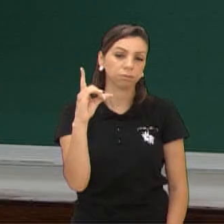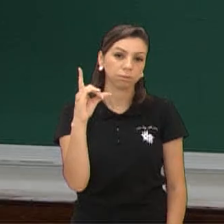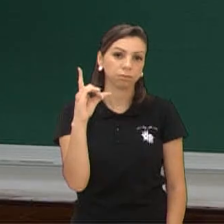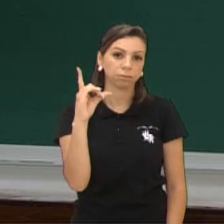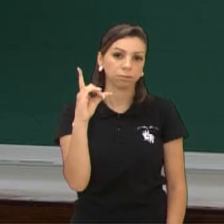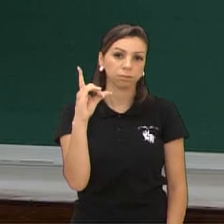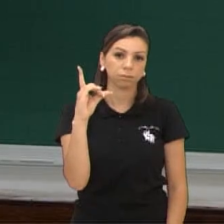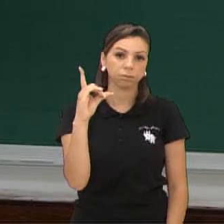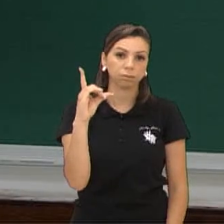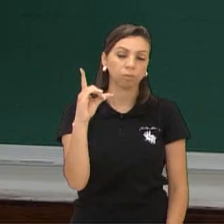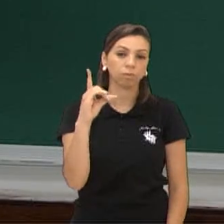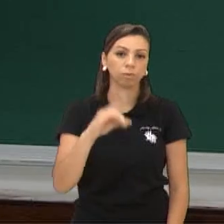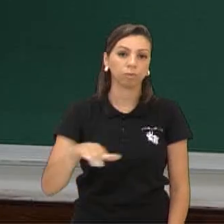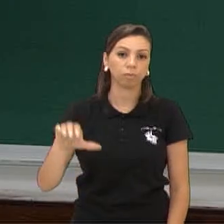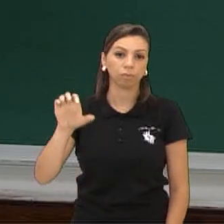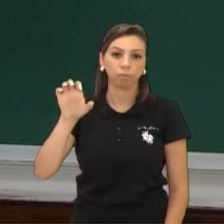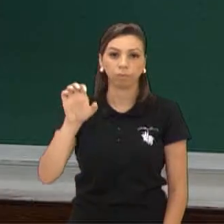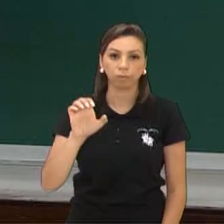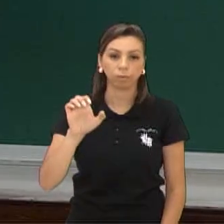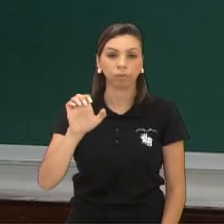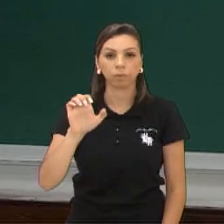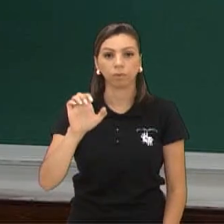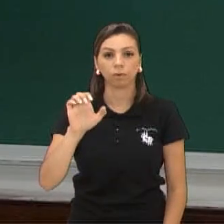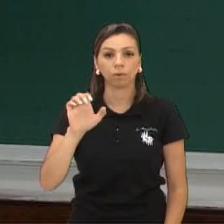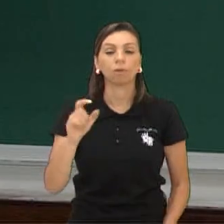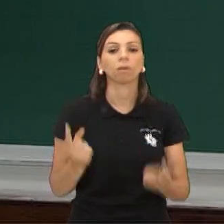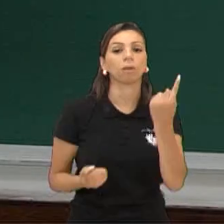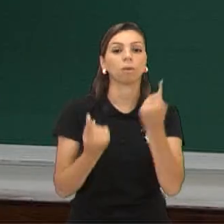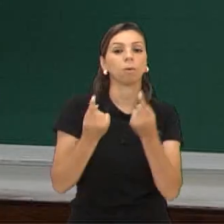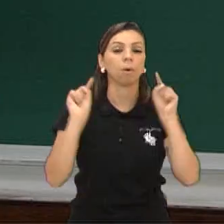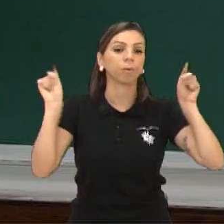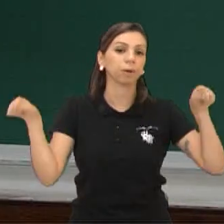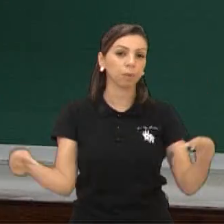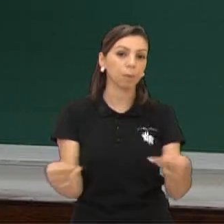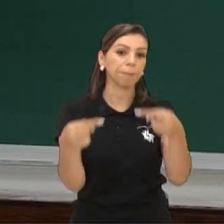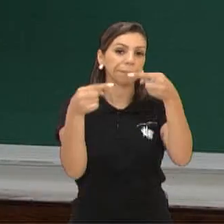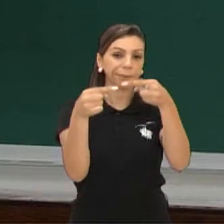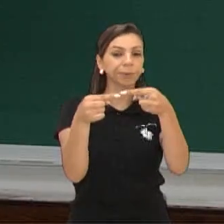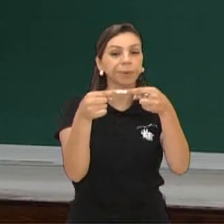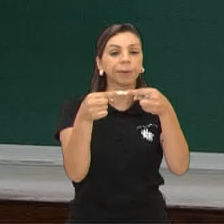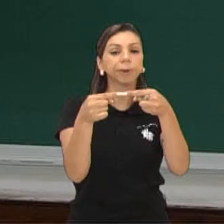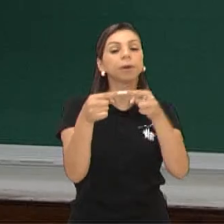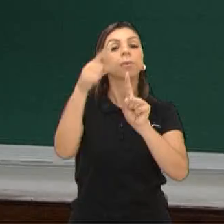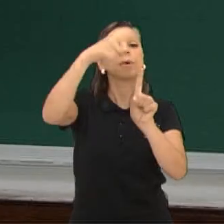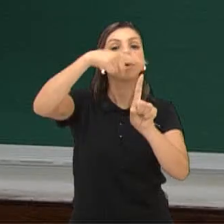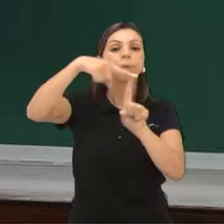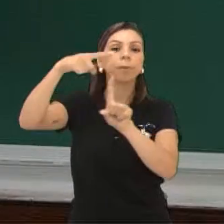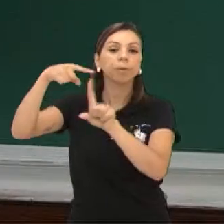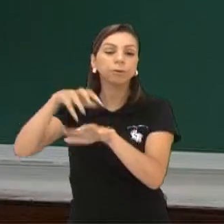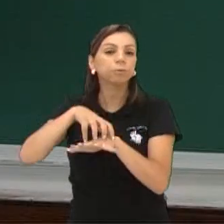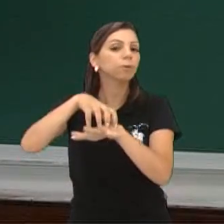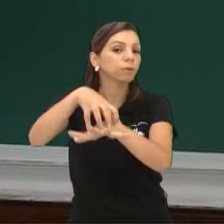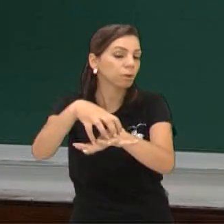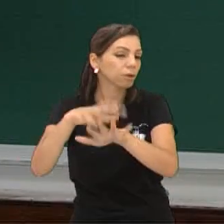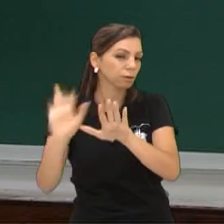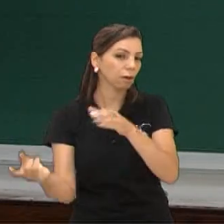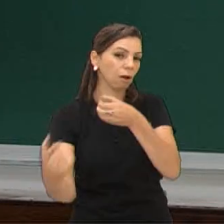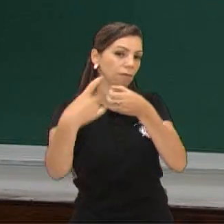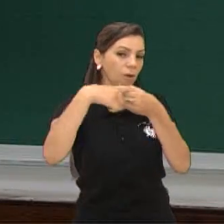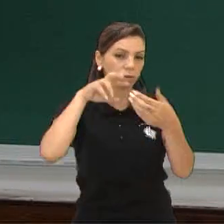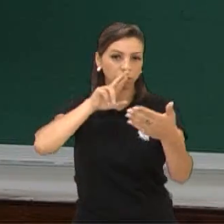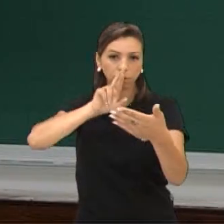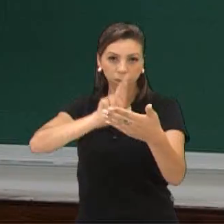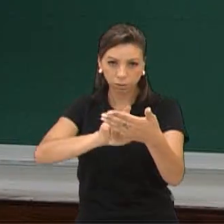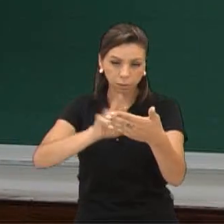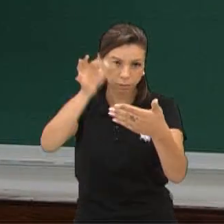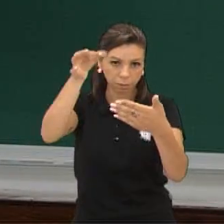D, aéreo, manual e hidroviário. E letra E, rodoviário, aéreo e ferroviário. Voltamos já já com a